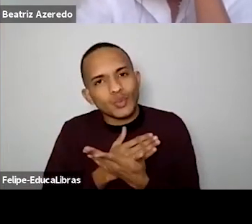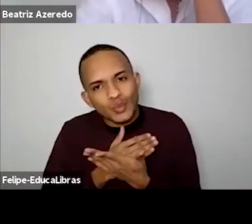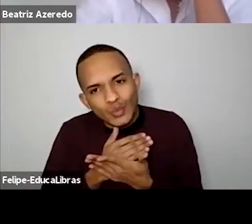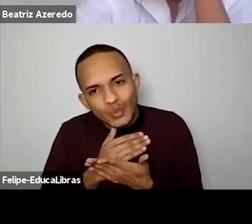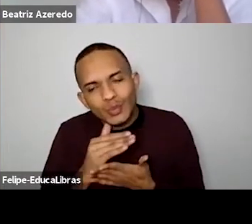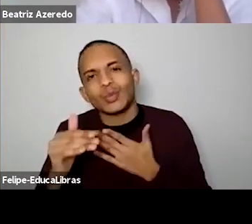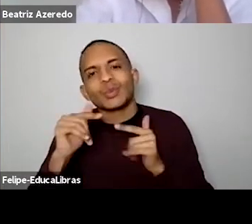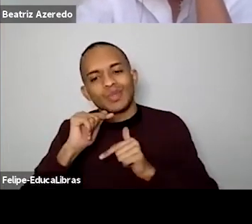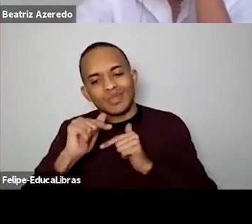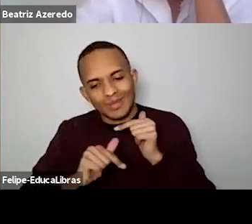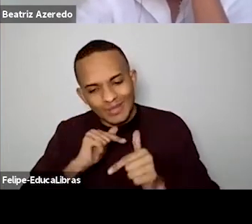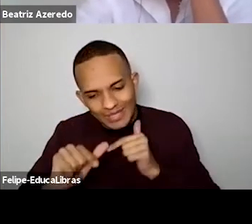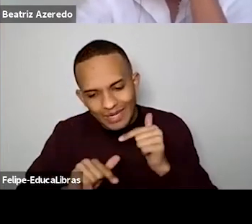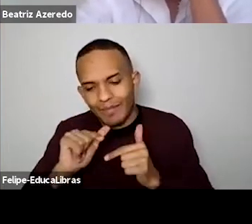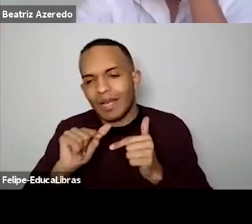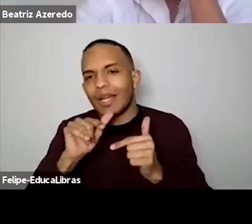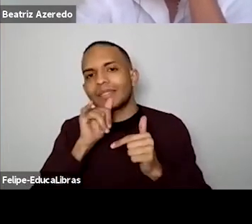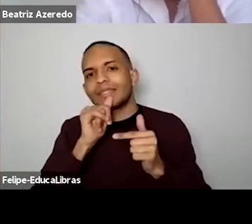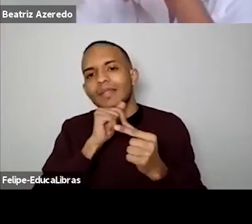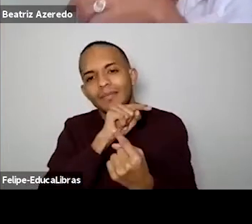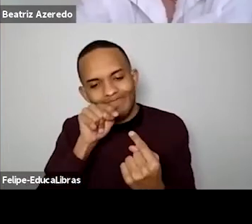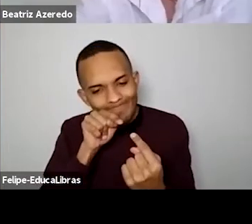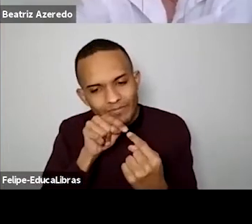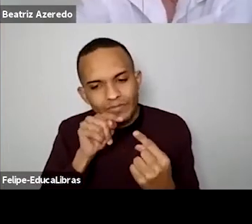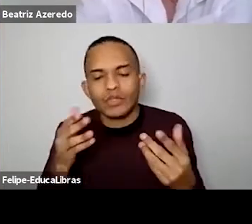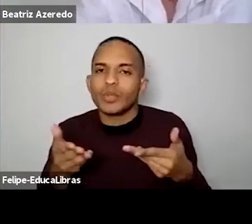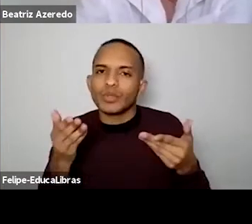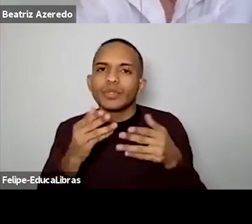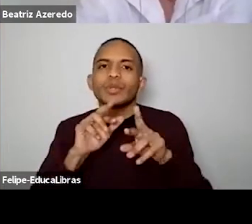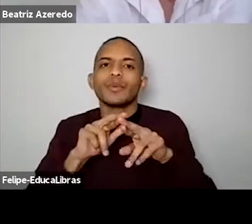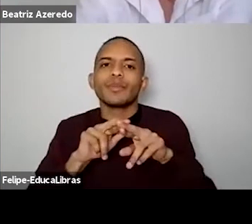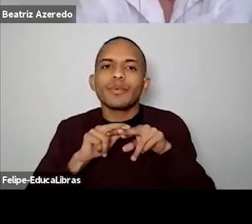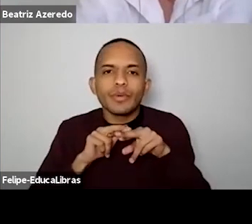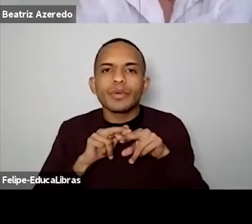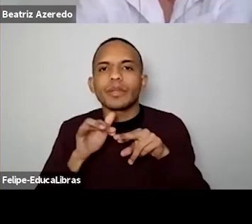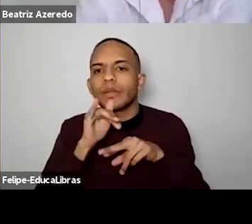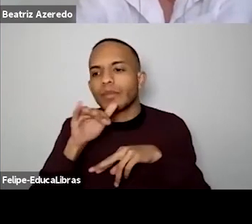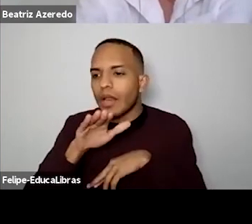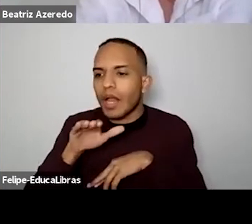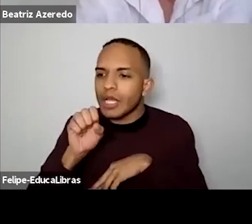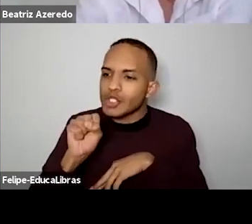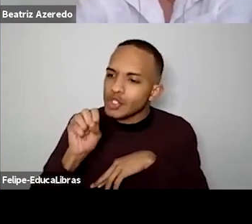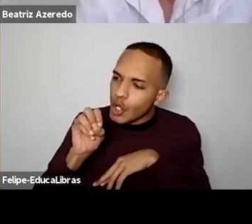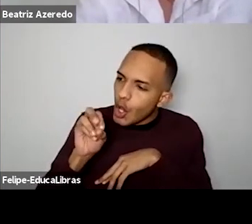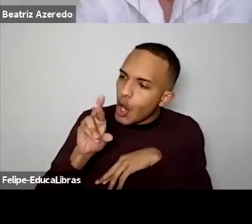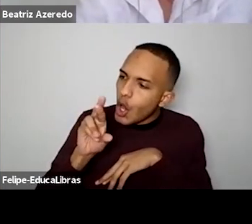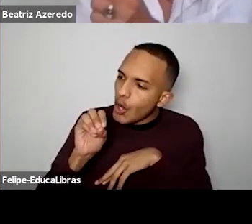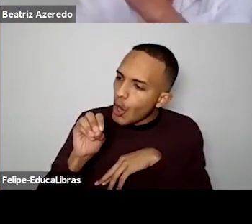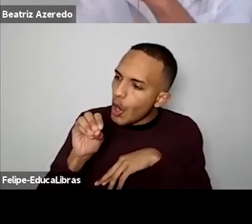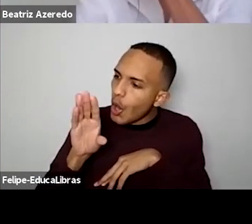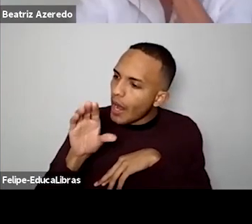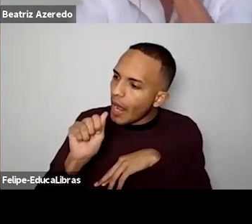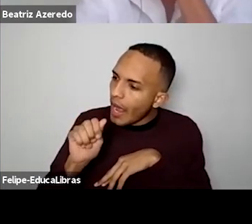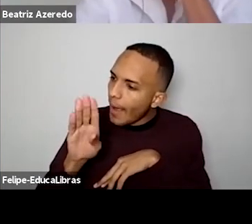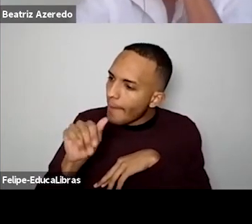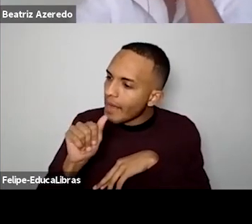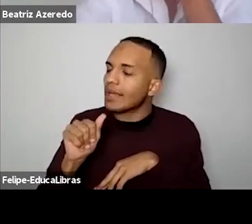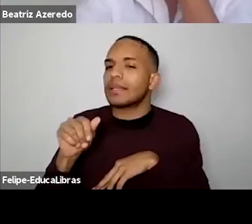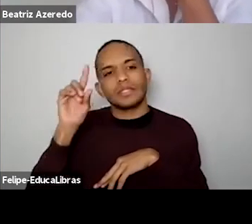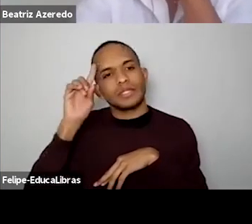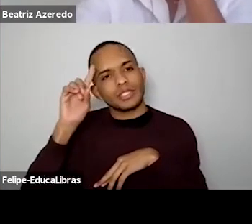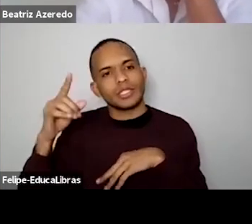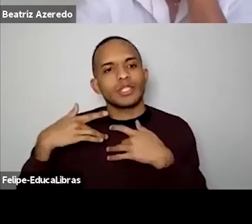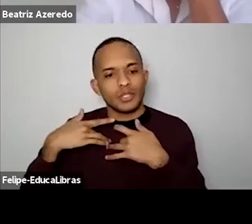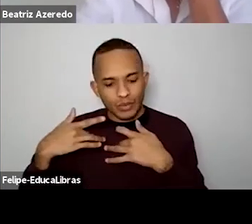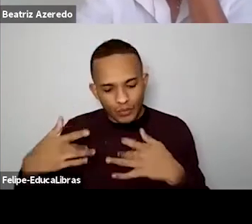trabalho mais pontualmente hoje por causa do Doa Sorocaba, que faz parte do movimento do Dia de Doar, que é essa